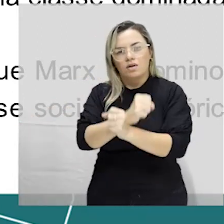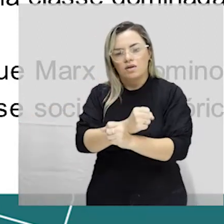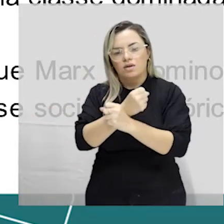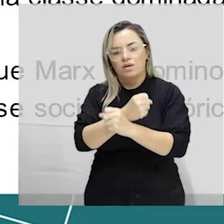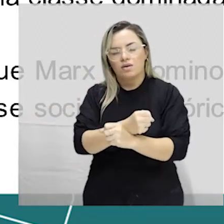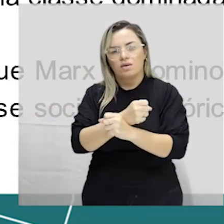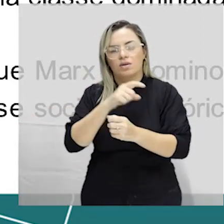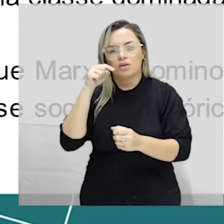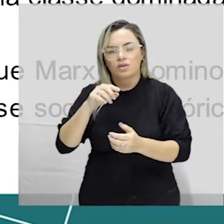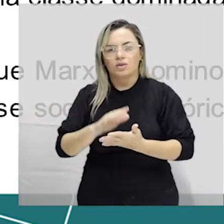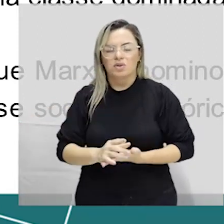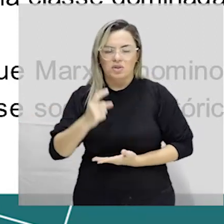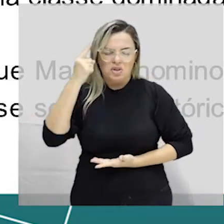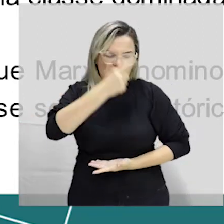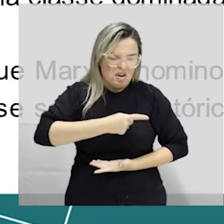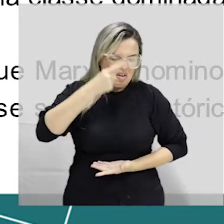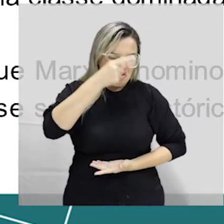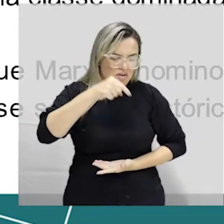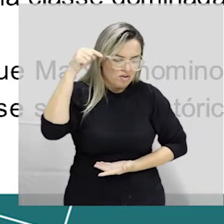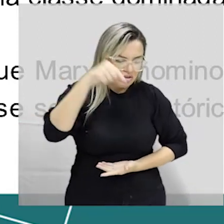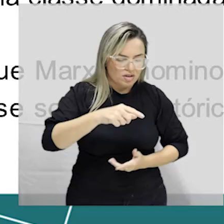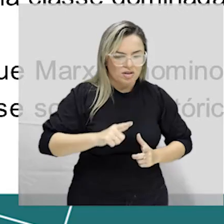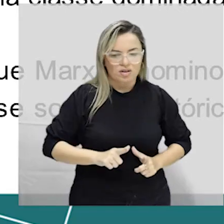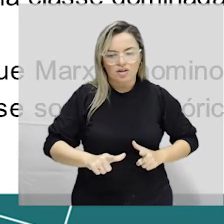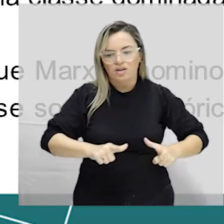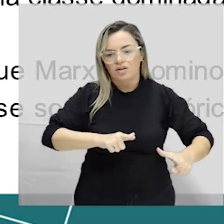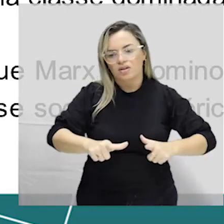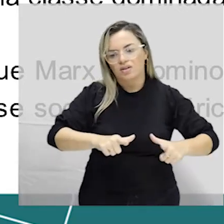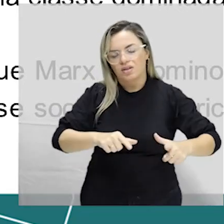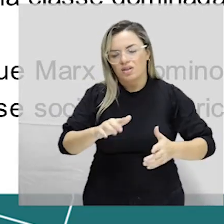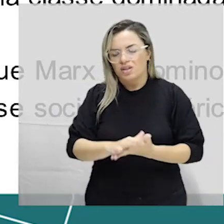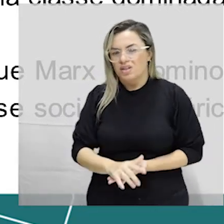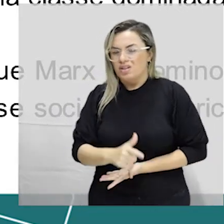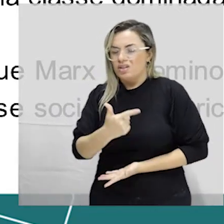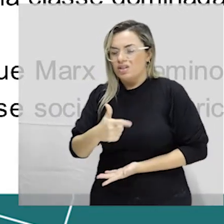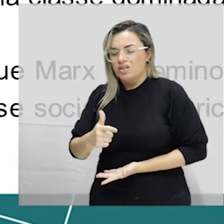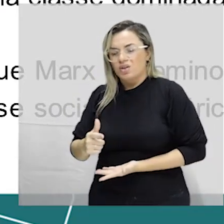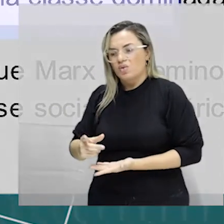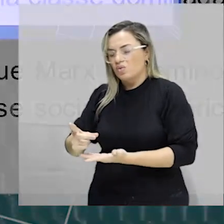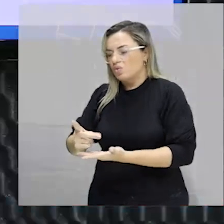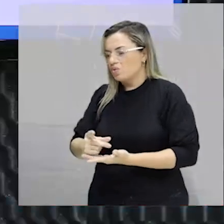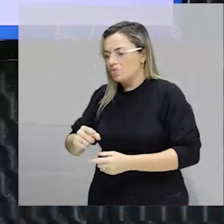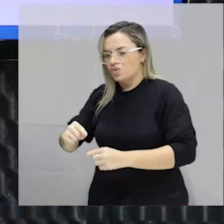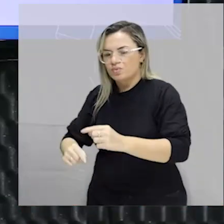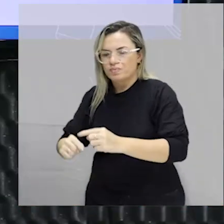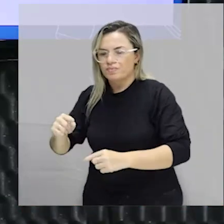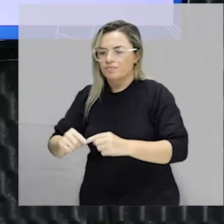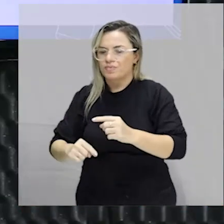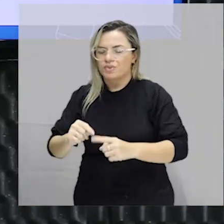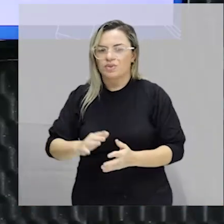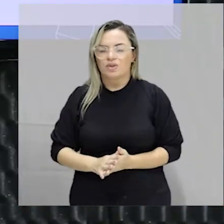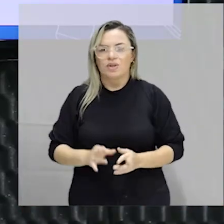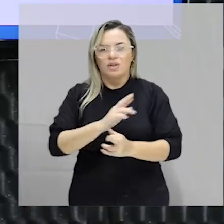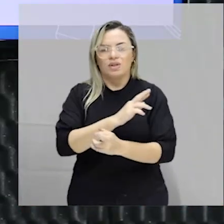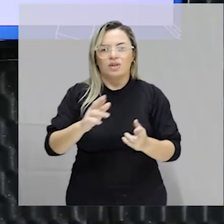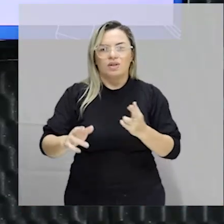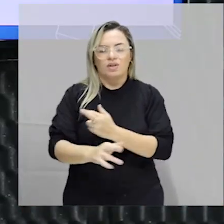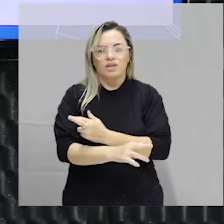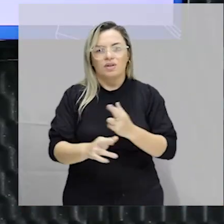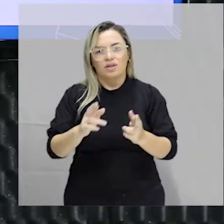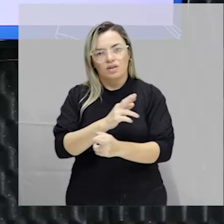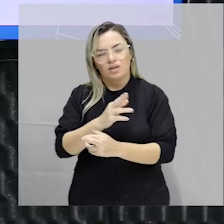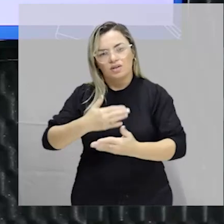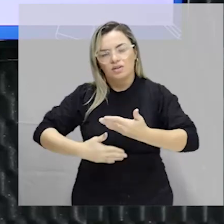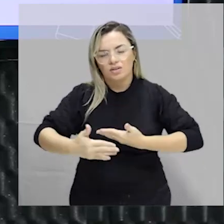detentora dos meios de produção sobre uma classe que não tinha posse desses meios de produção, que dentro dessa relação de poder é a classe